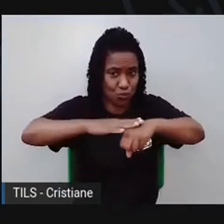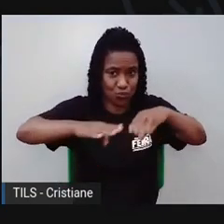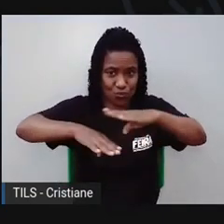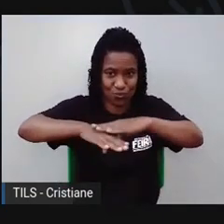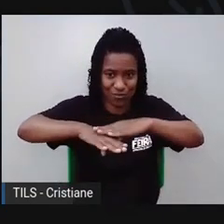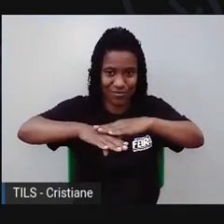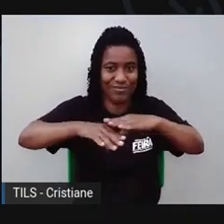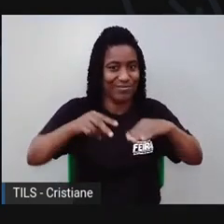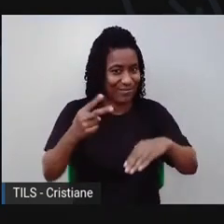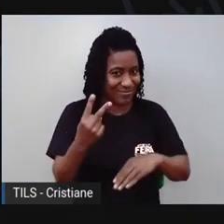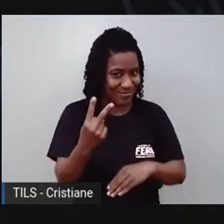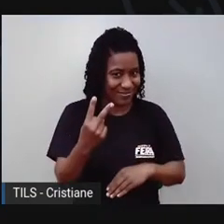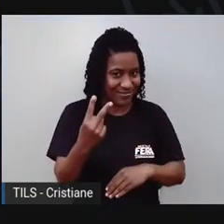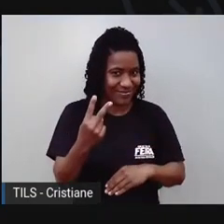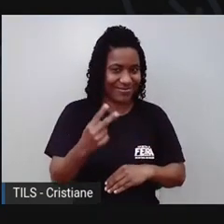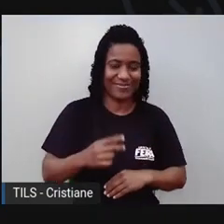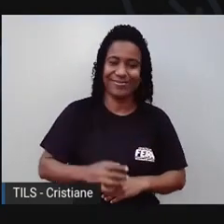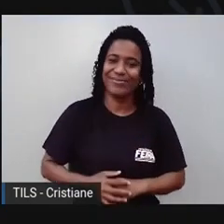Duas, né?